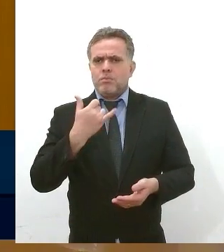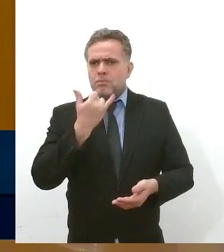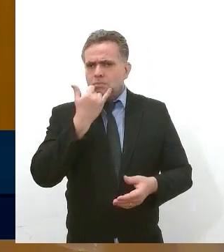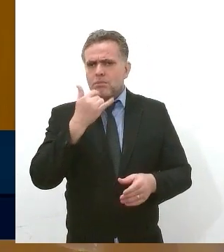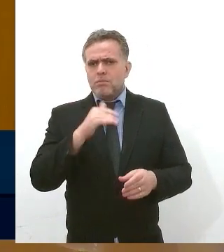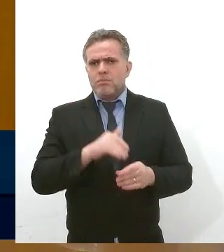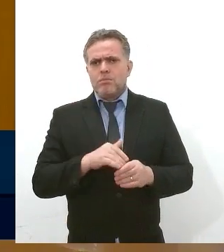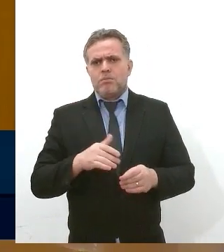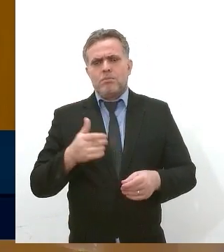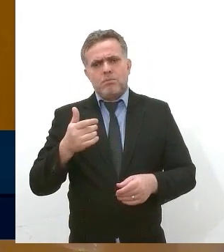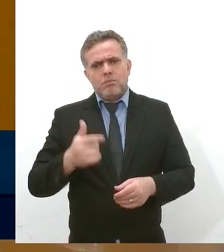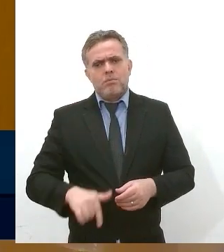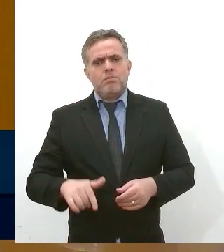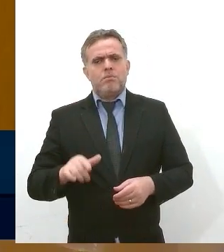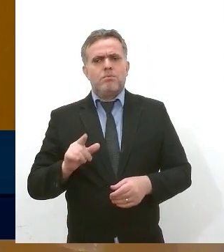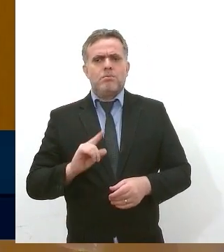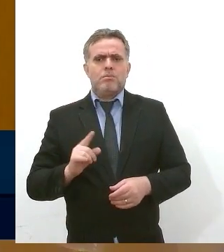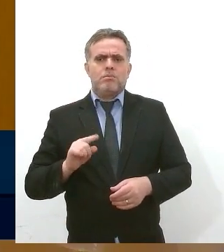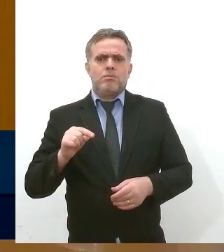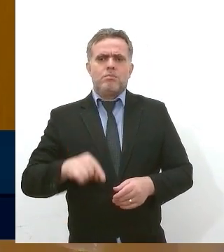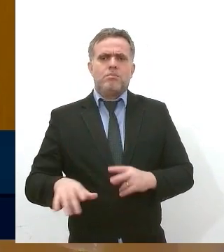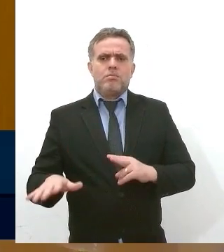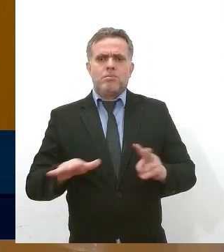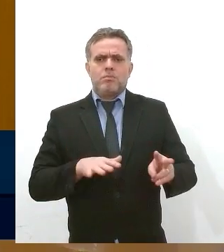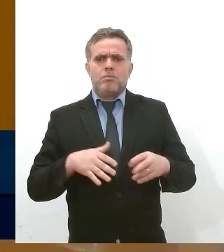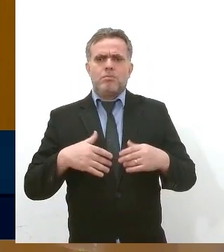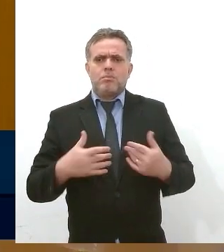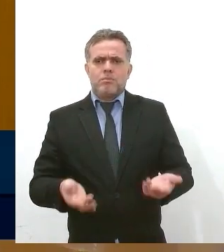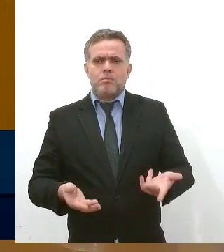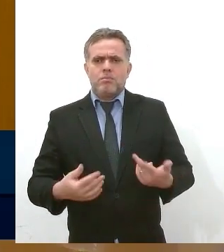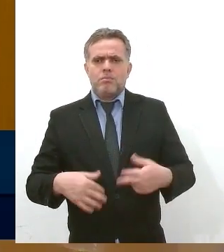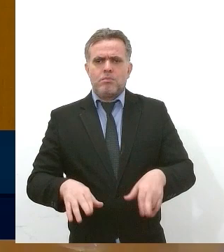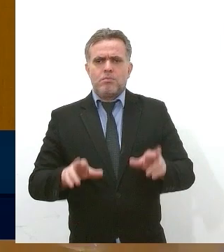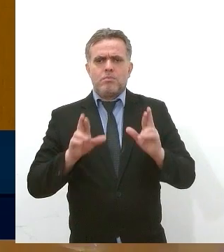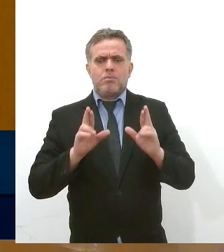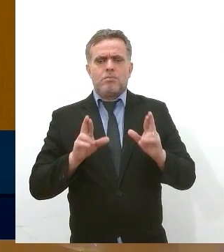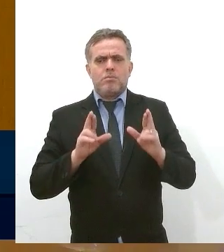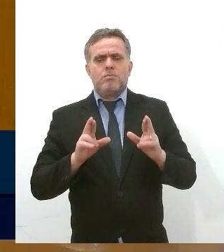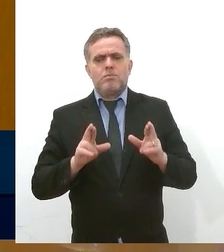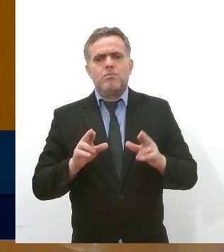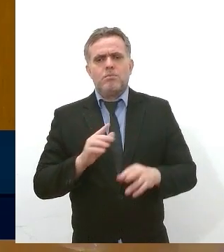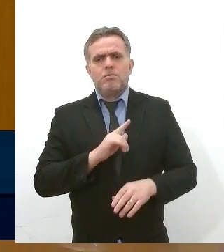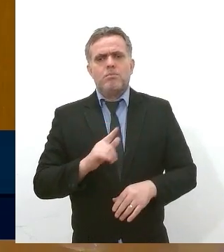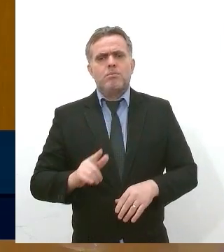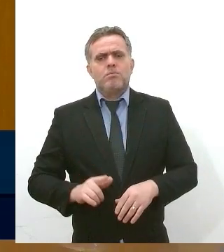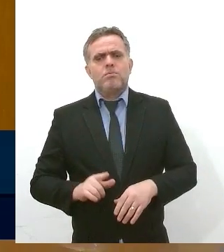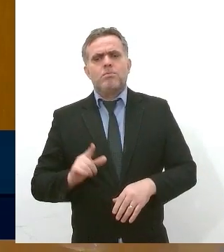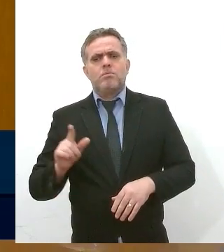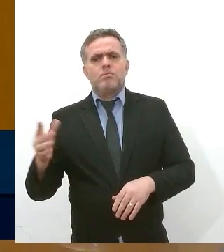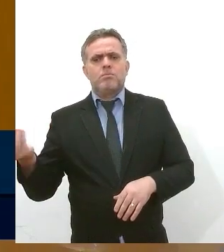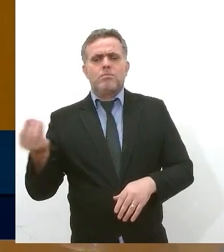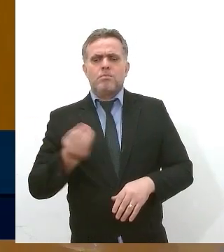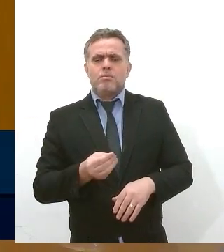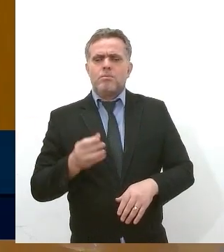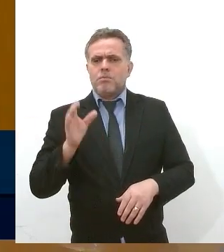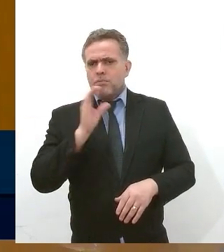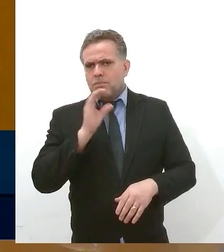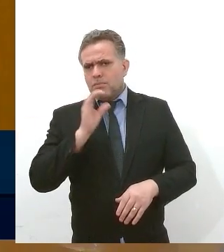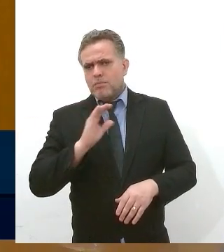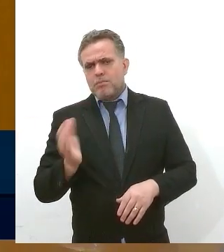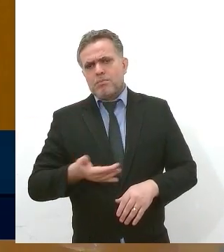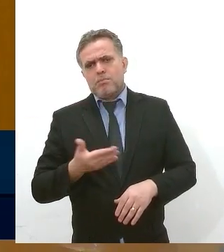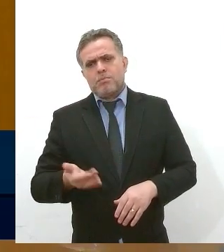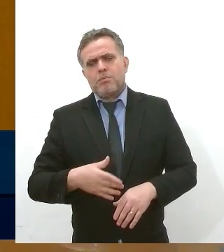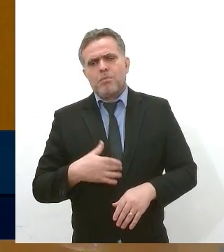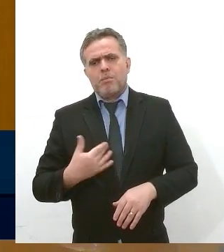essa semana. Mas esperamos que o governador Fábio consiga com sua equipe, já tem mais aí de 80